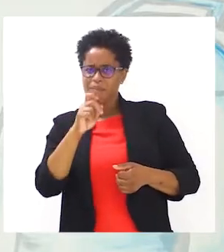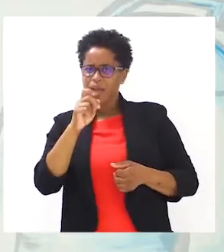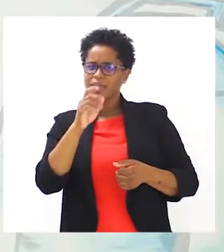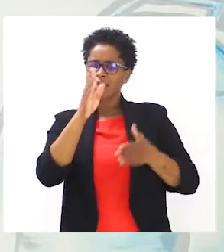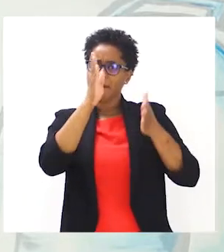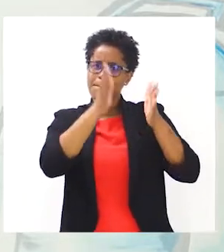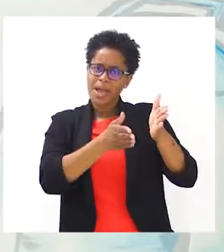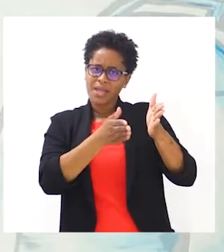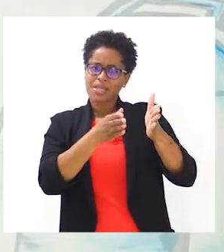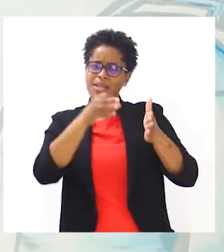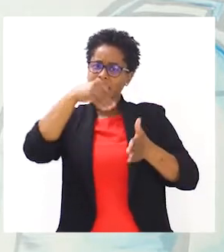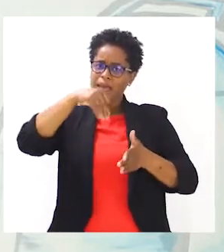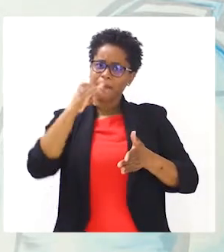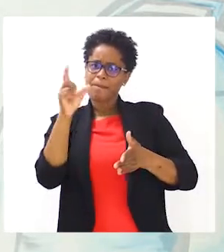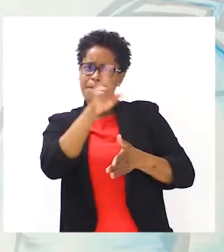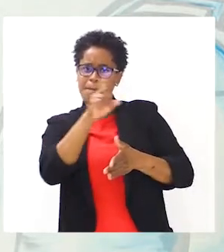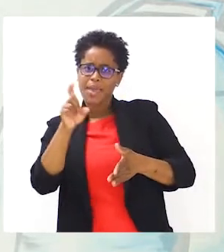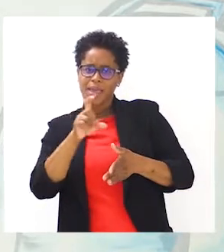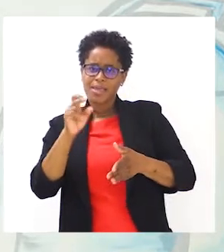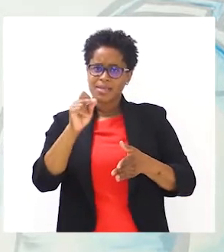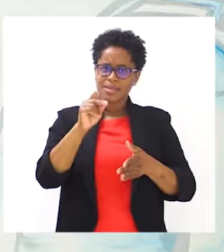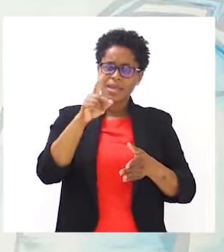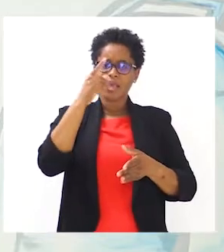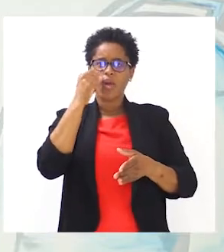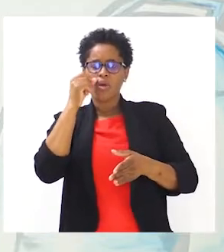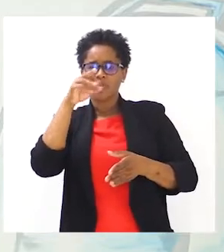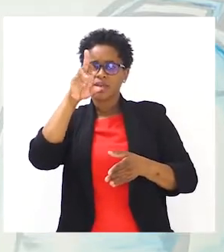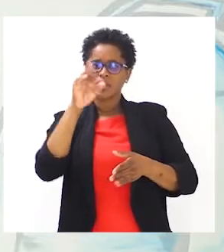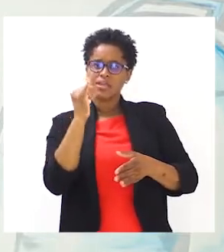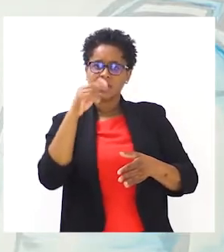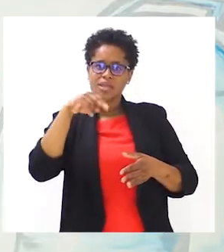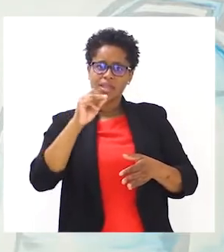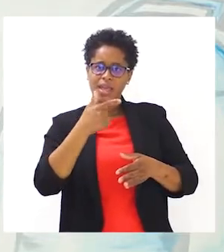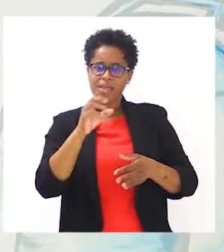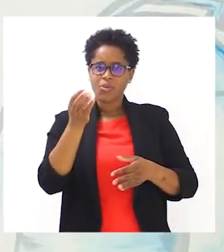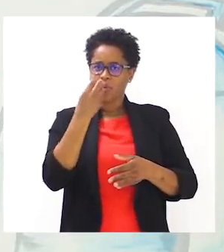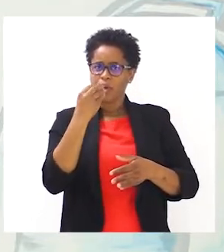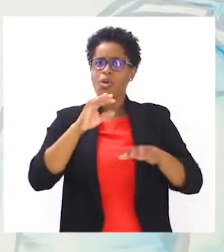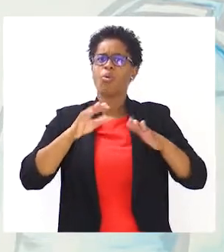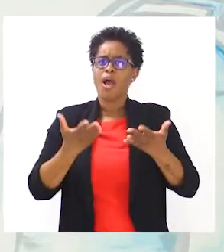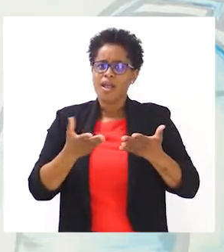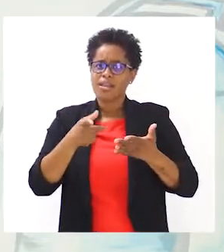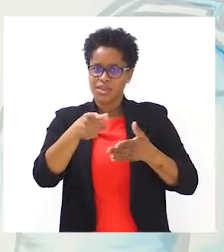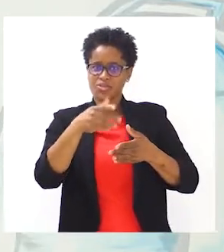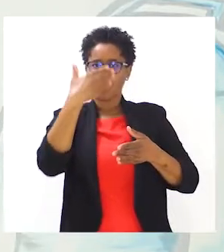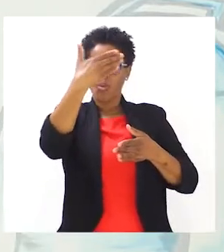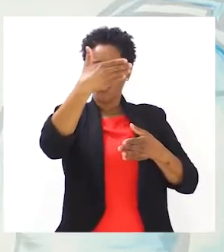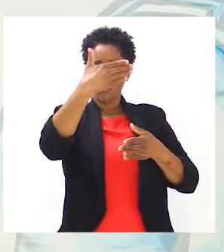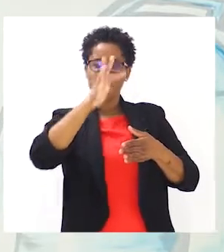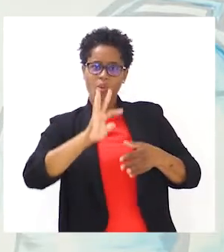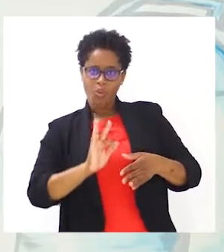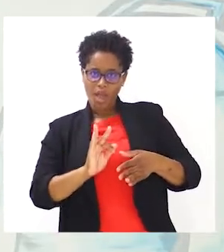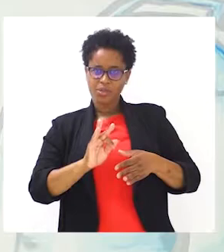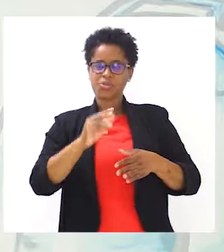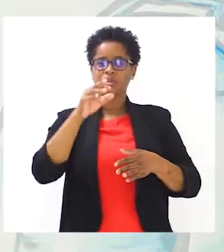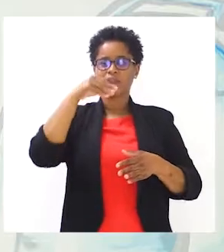da pizza que o Renato comeu? E qual foi? Isso mesmo. 1/4 da pizza. A